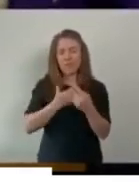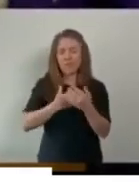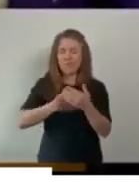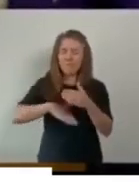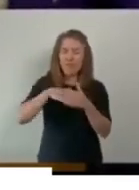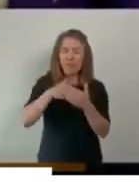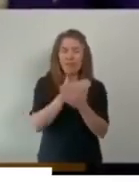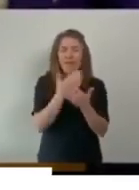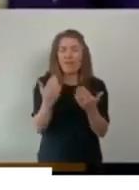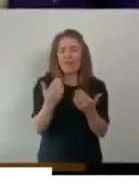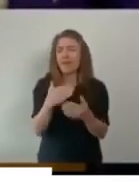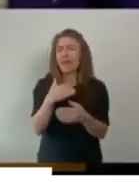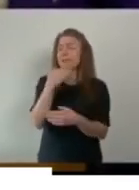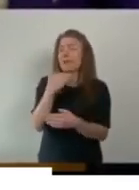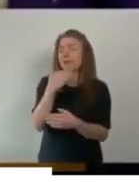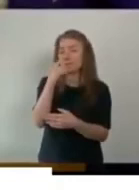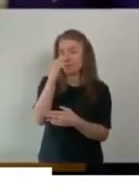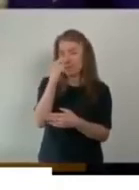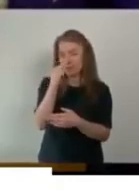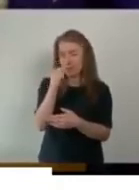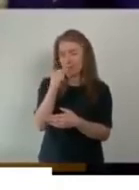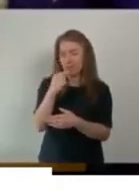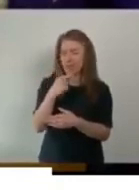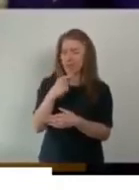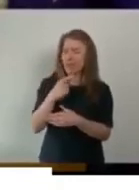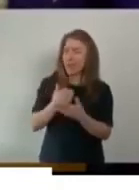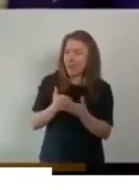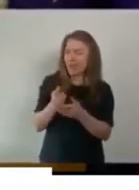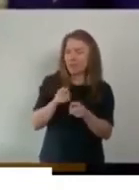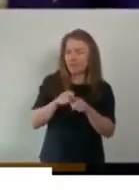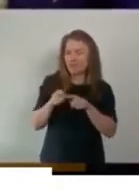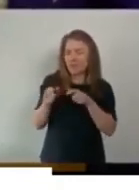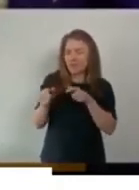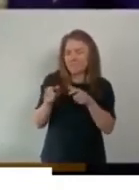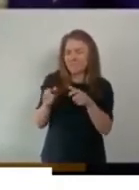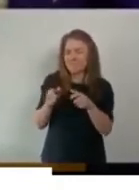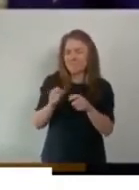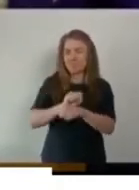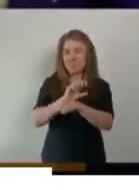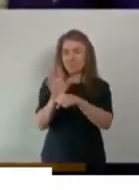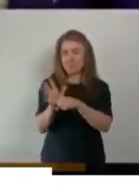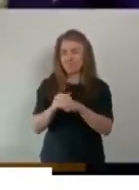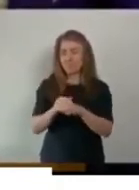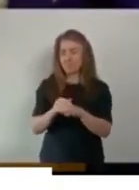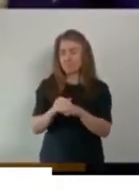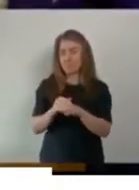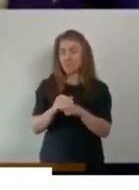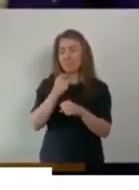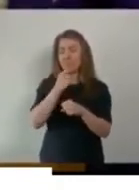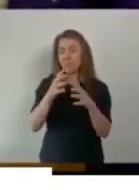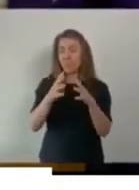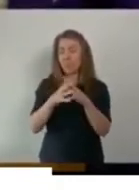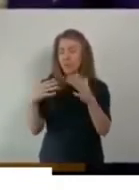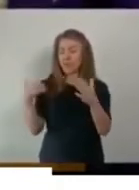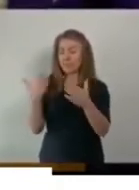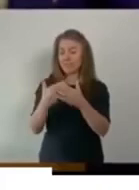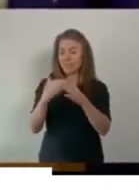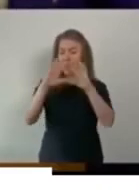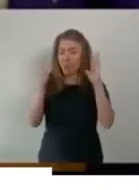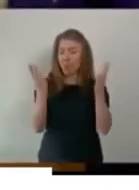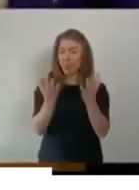nós podemos enfrentar com Covid-19. Durante algumas semanas o mundo mudou e